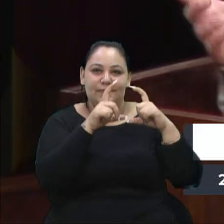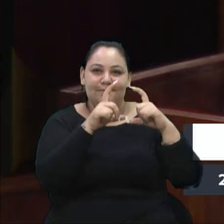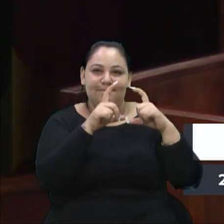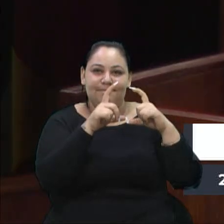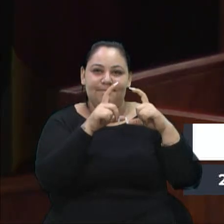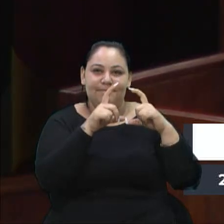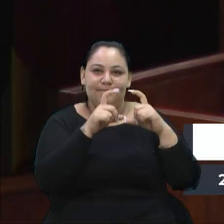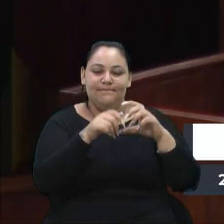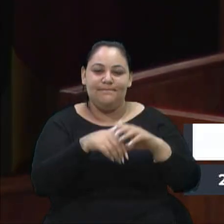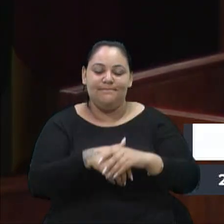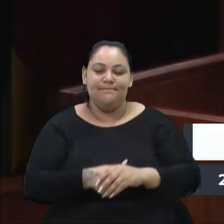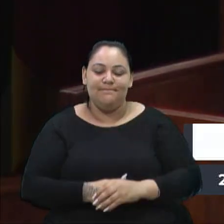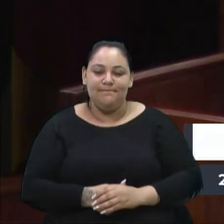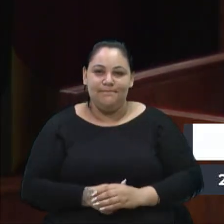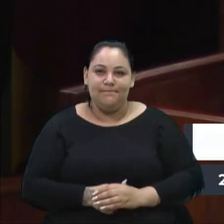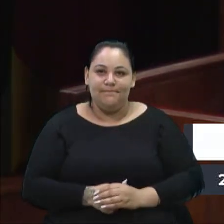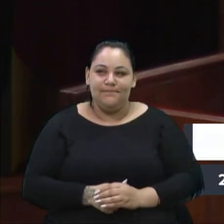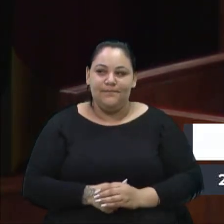questão.